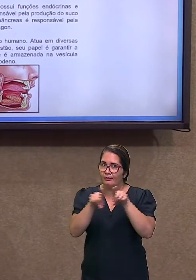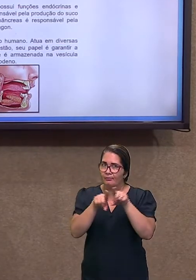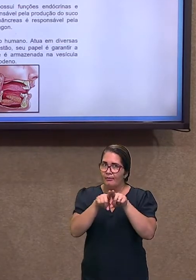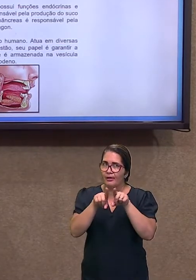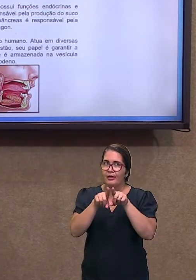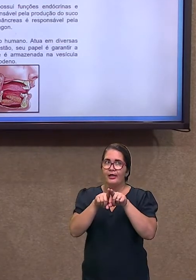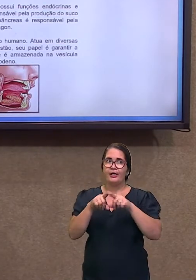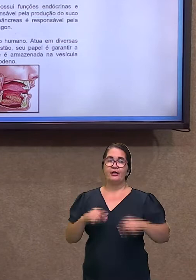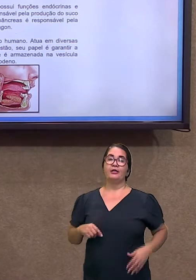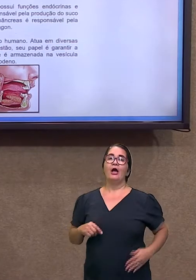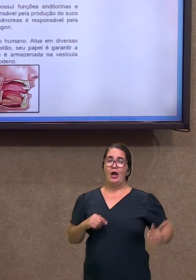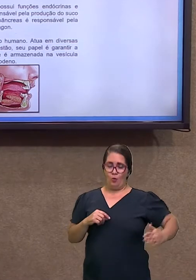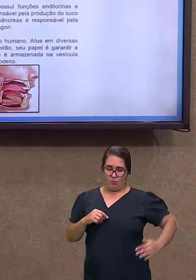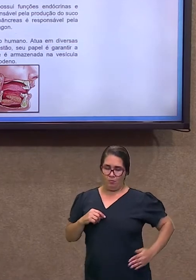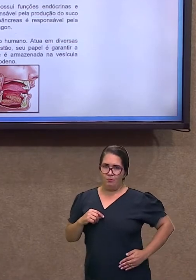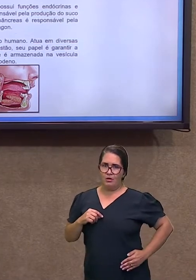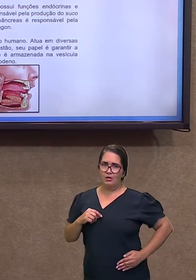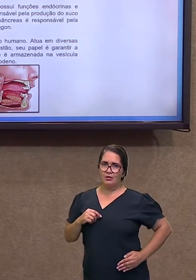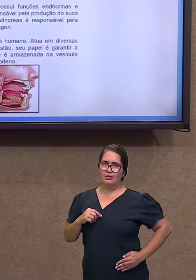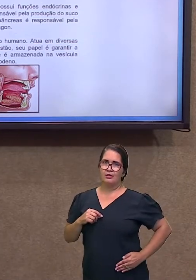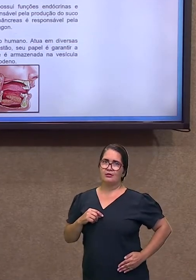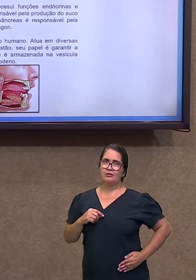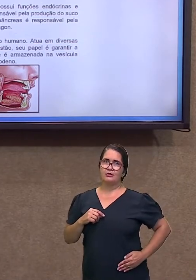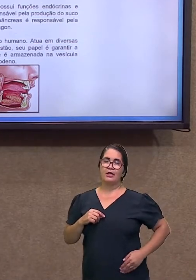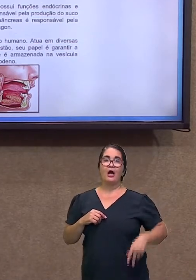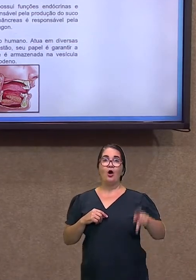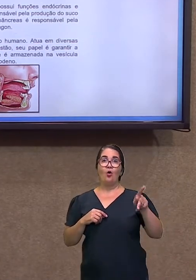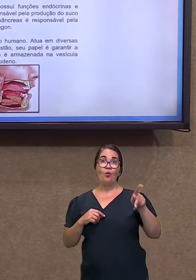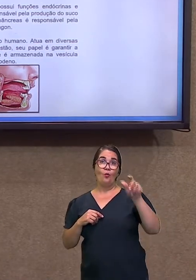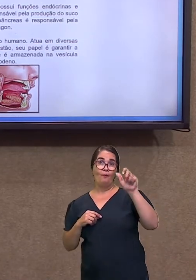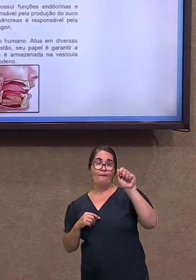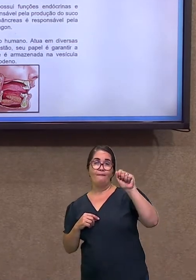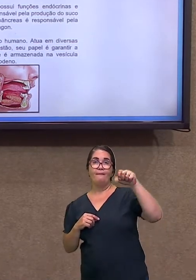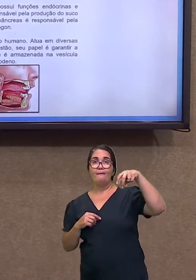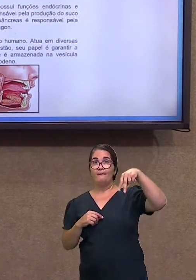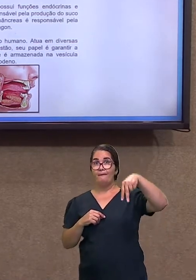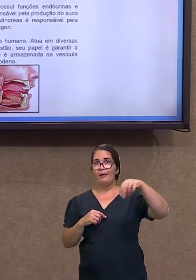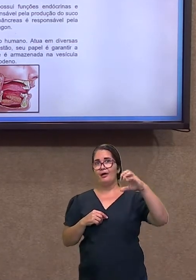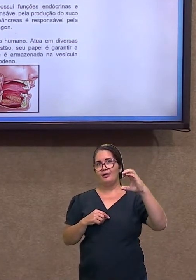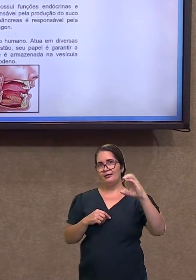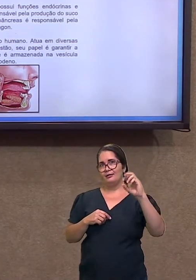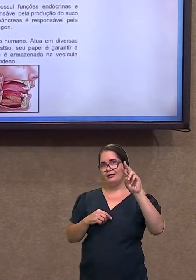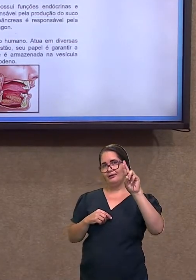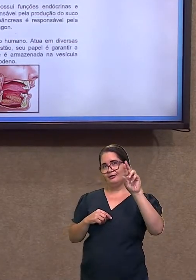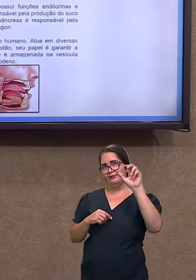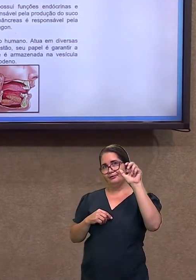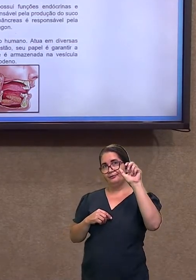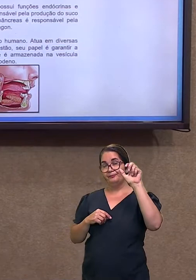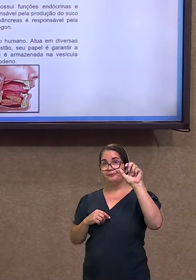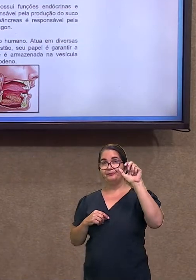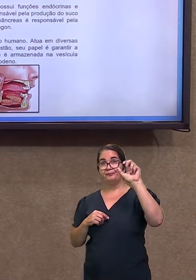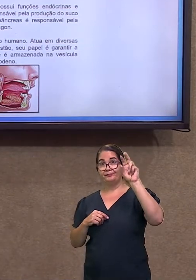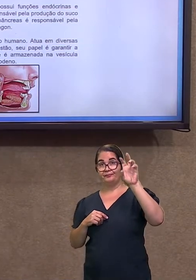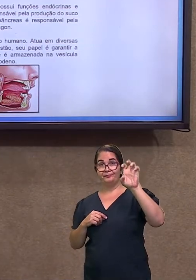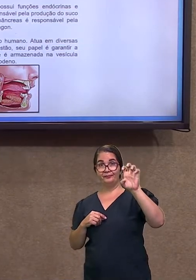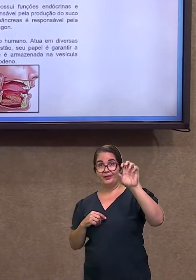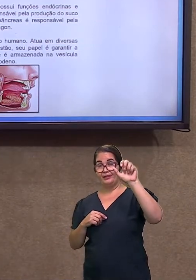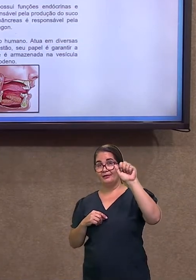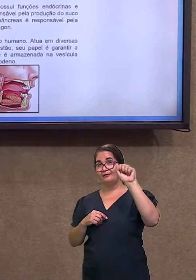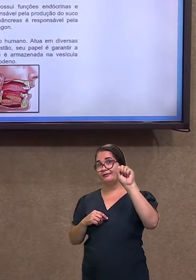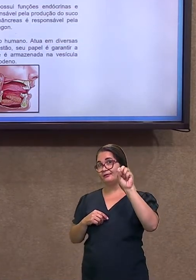quando a gente estudava, a gente era pequeno, o professor costumava dizer assim, é aquele órgão que parece uma língua, né? Ele tem